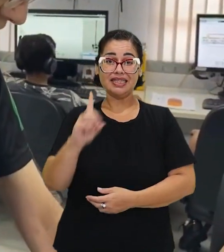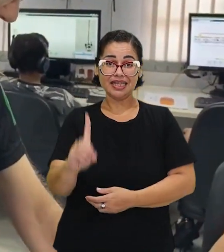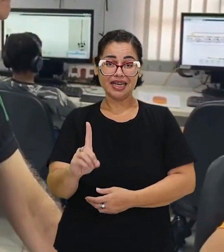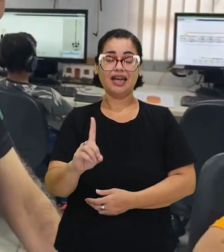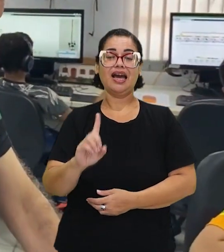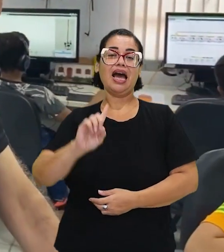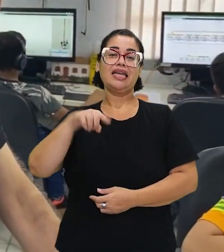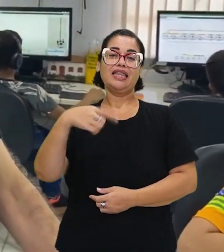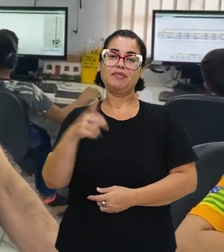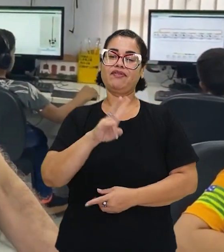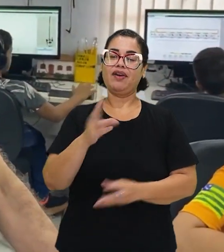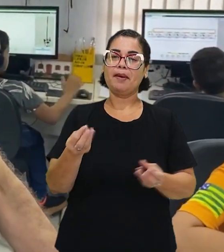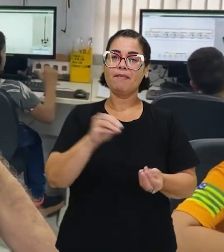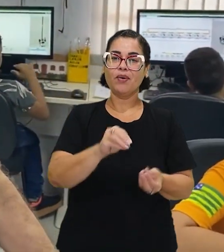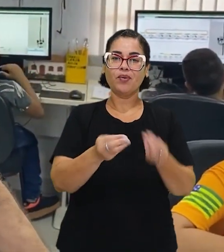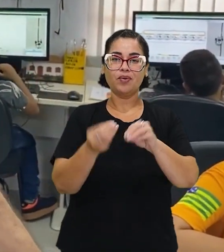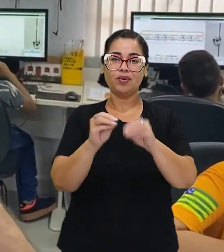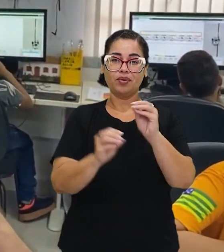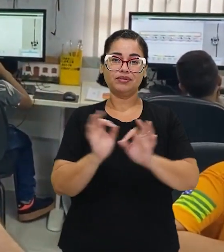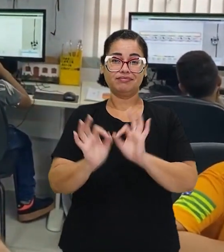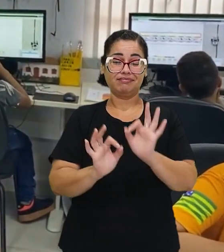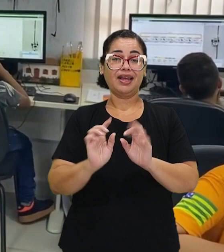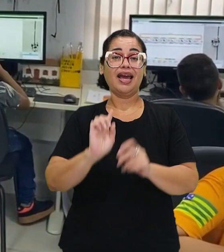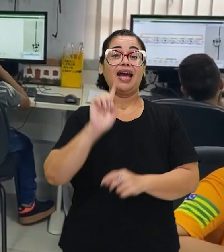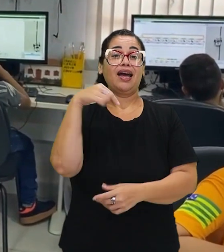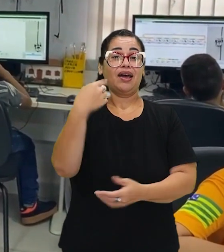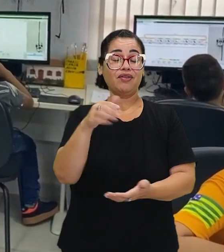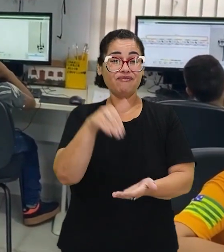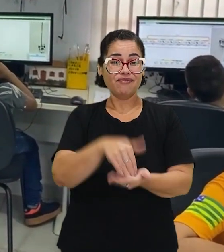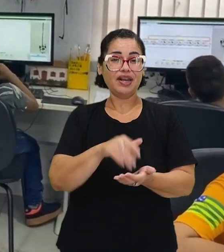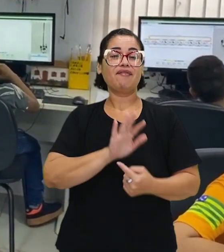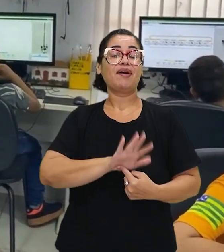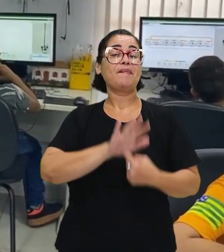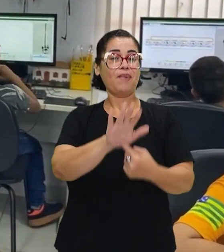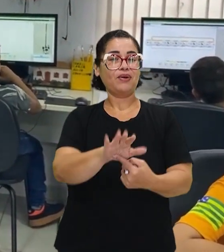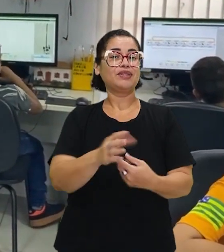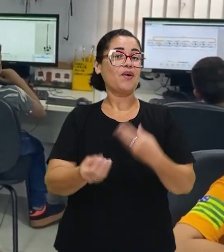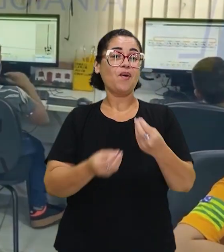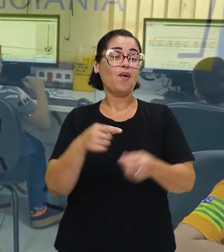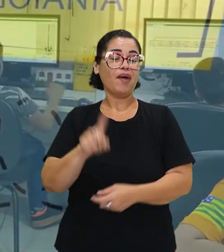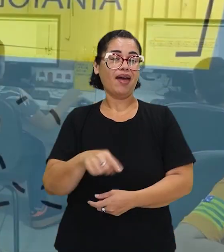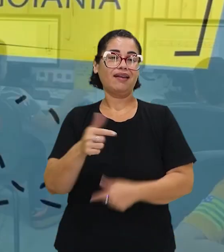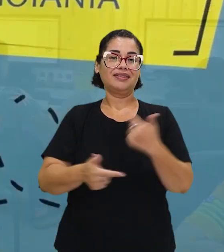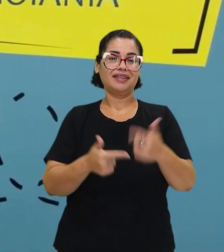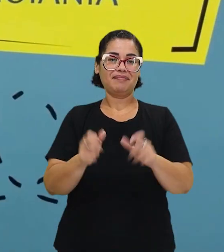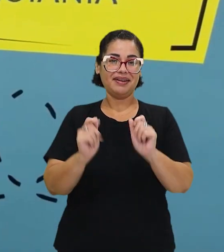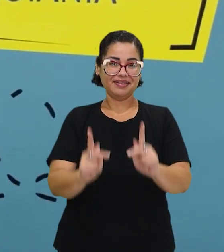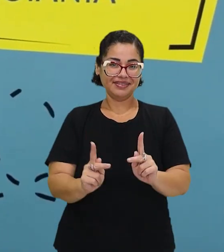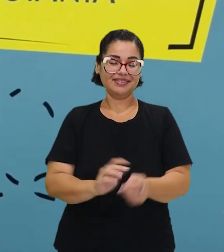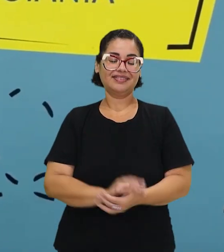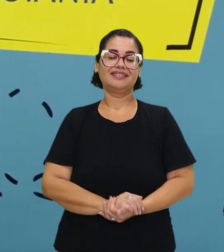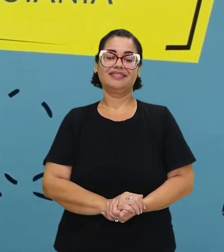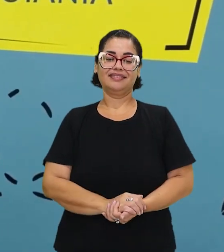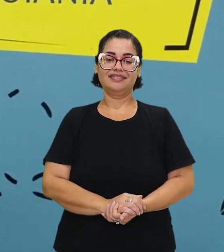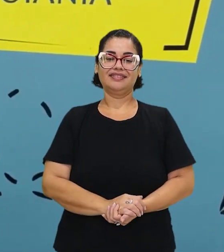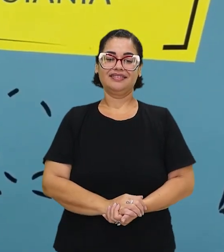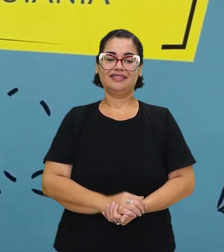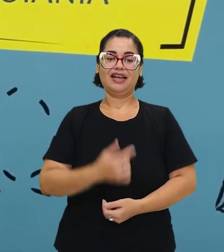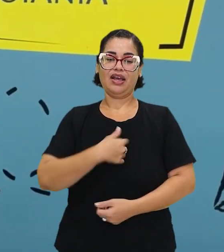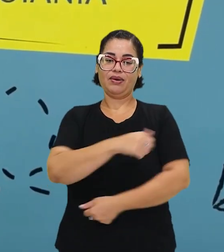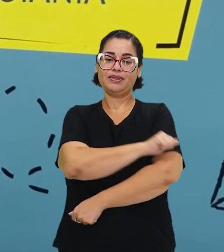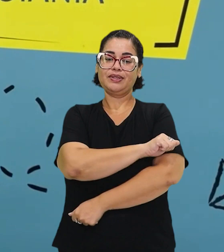fazer a montagem, tá? E no final a gente vai estar mostrando o resultado desse trabalho, tá ok? Meu nome é Carolina, eu sou do 7º